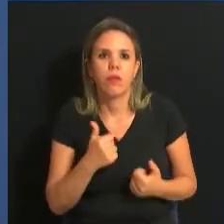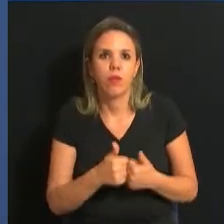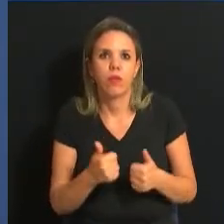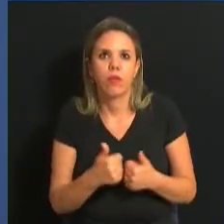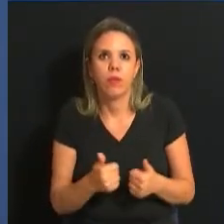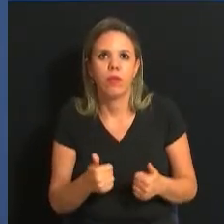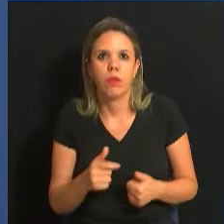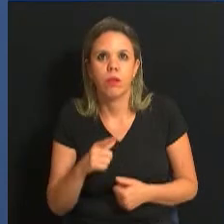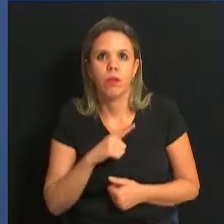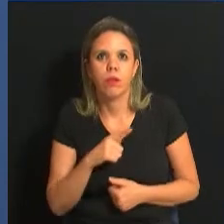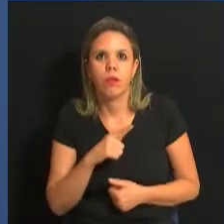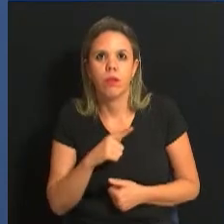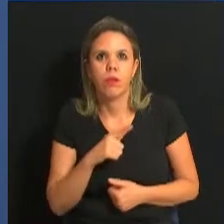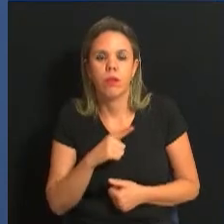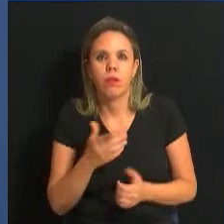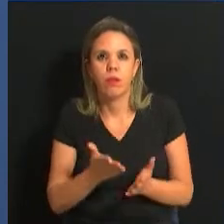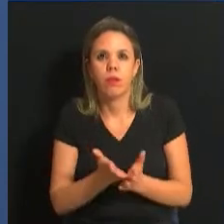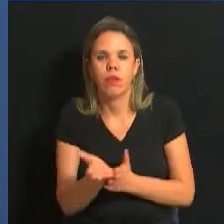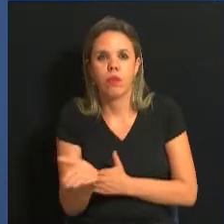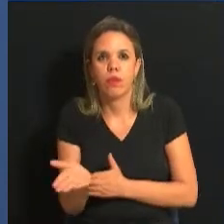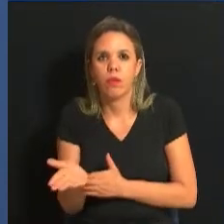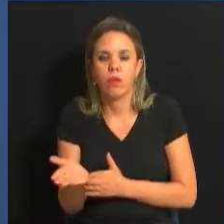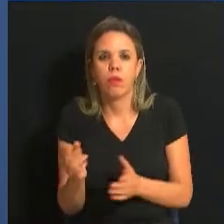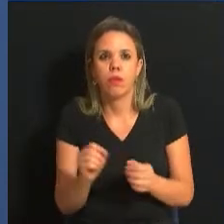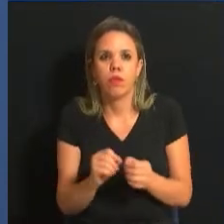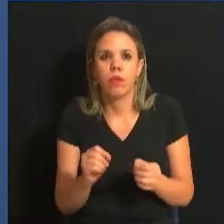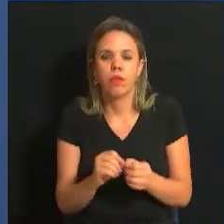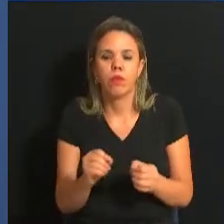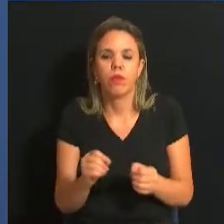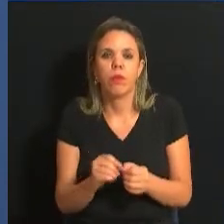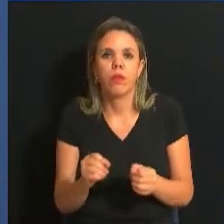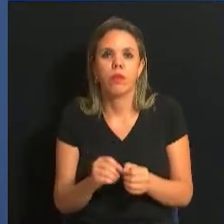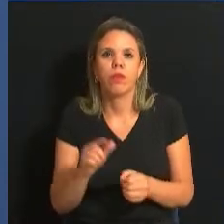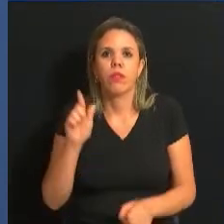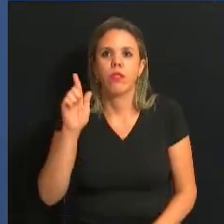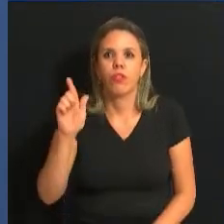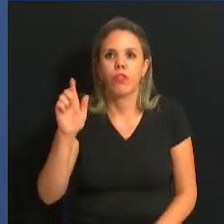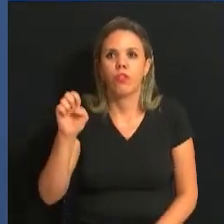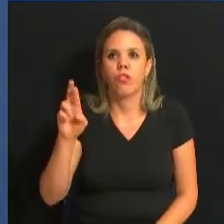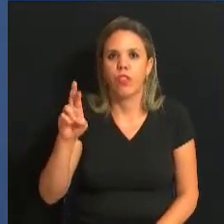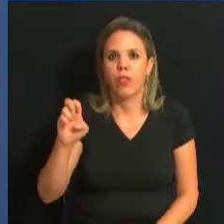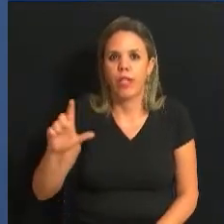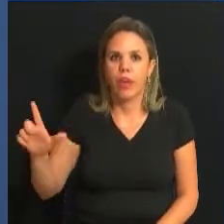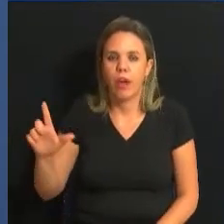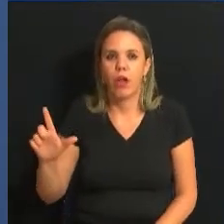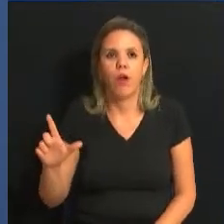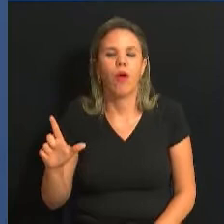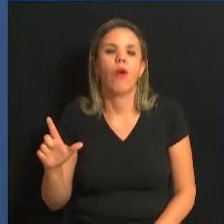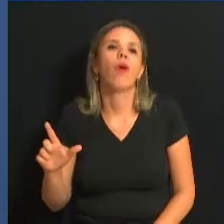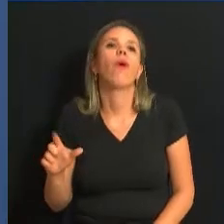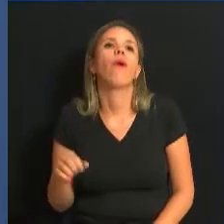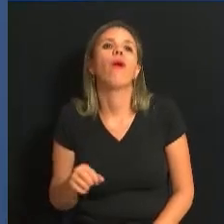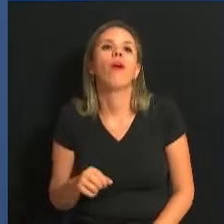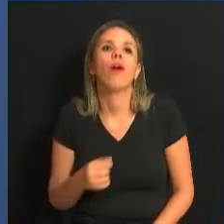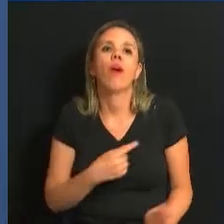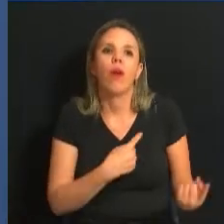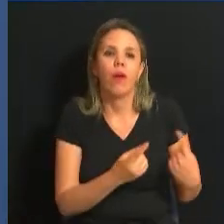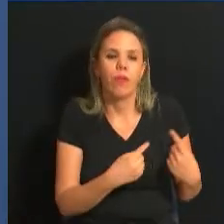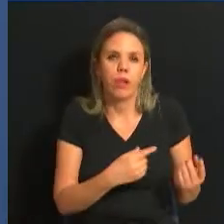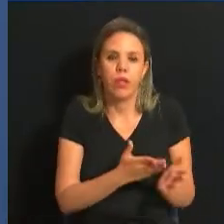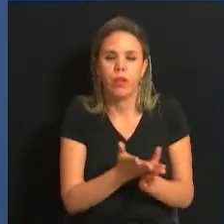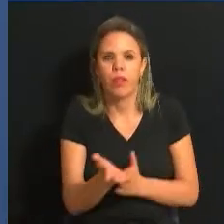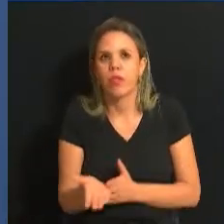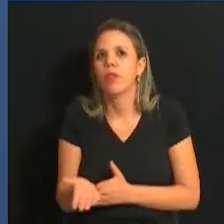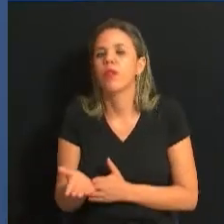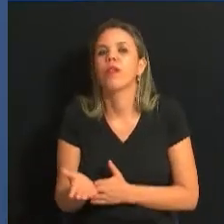nós teremos o desvio que vai ser feito pela General Osório e pelas avenidas Anchieta e Benjamin Constant. Para os